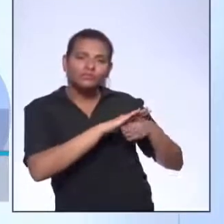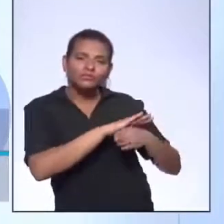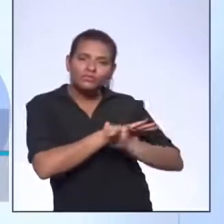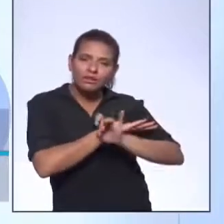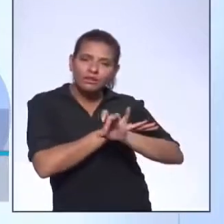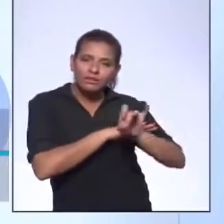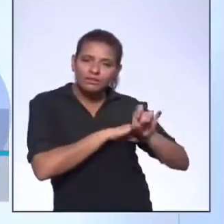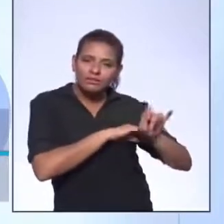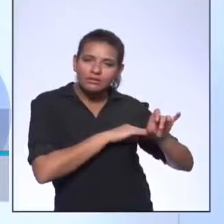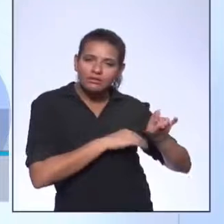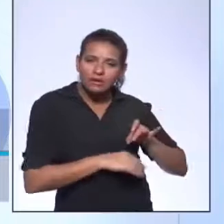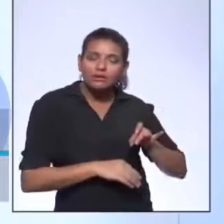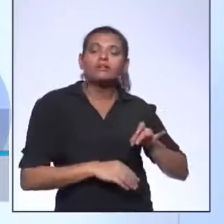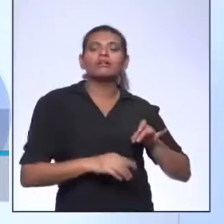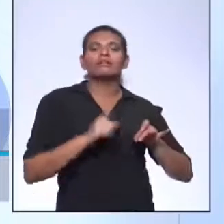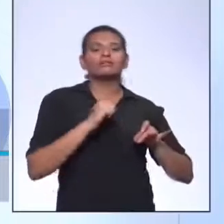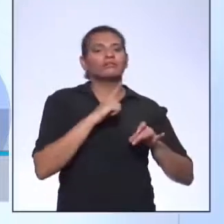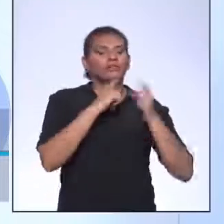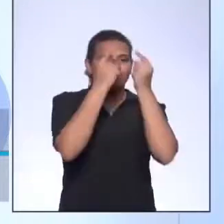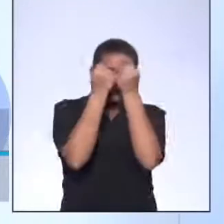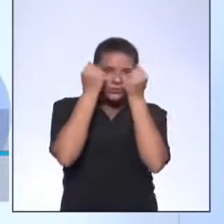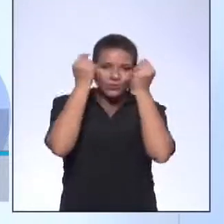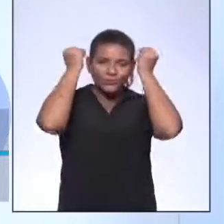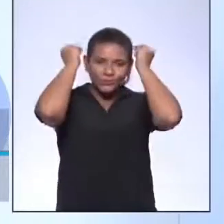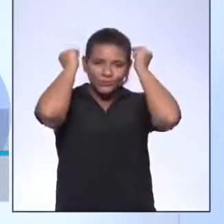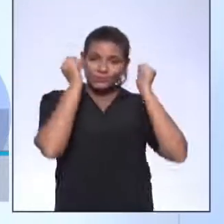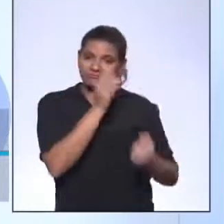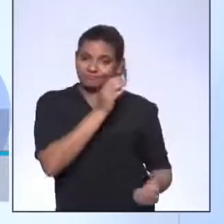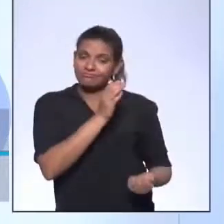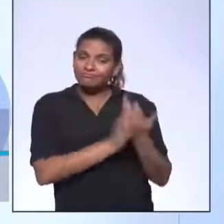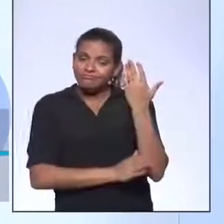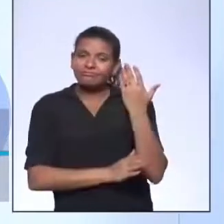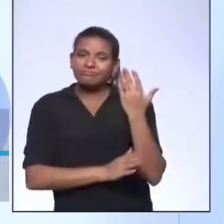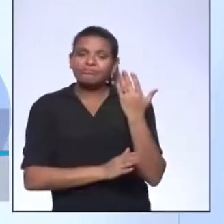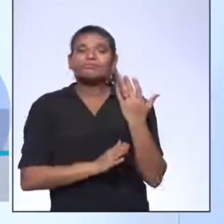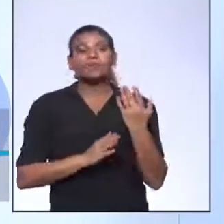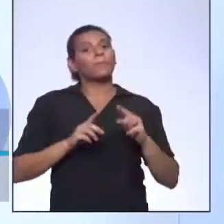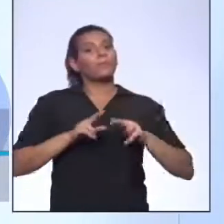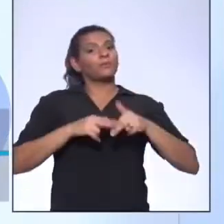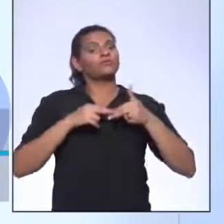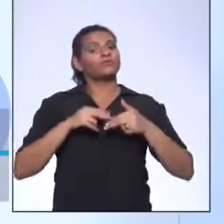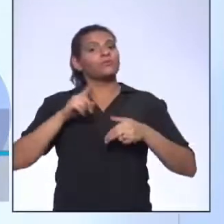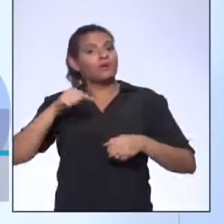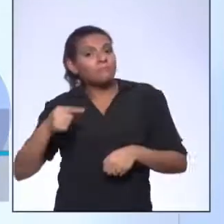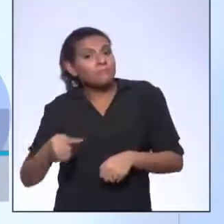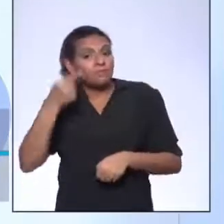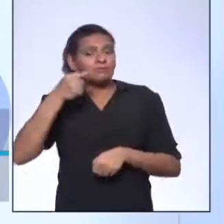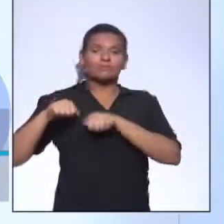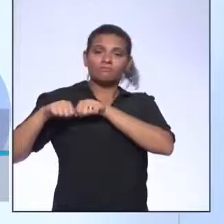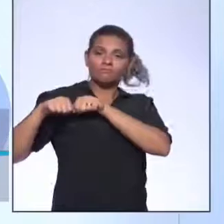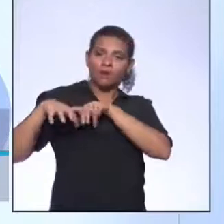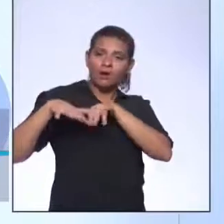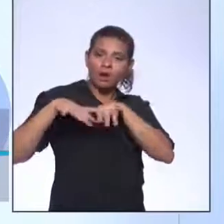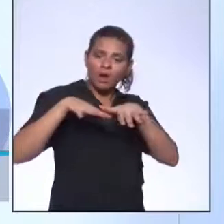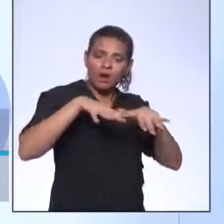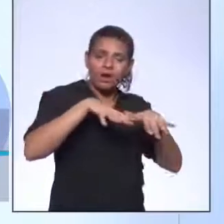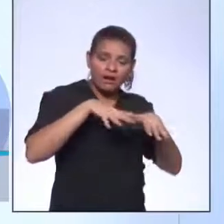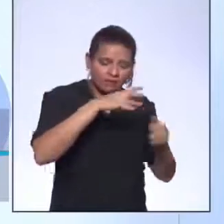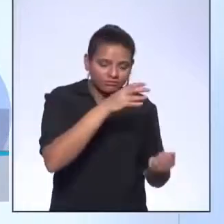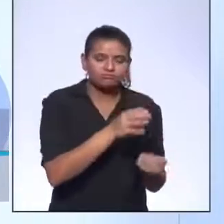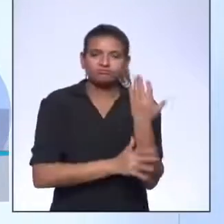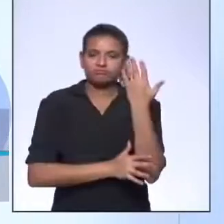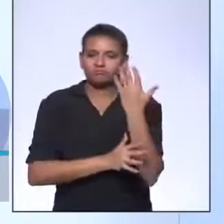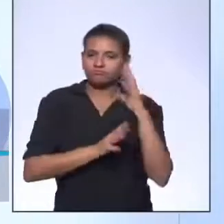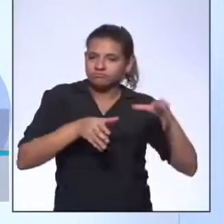Grécia. Cada um tinha uma cultura, uma tradição diferente. Essa é a primeira diáspora. Então, esses povos começam a formar ali uma